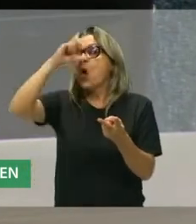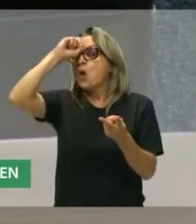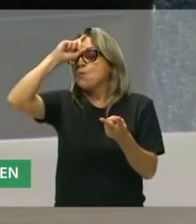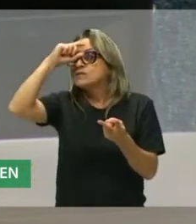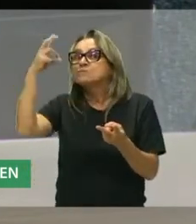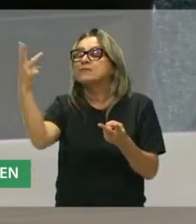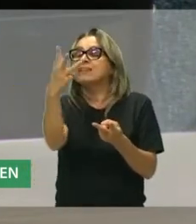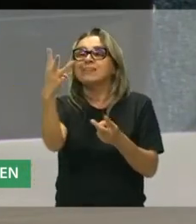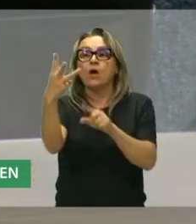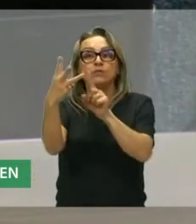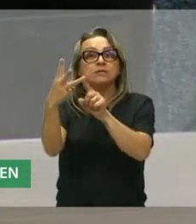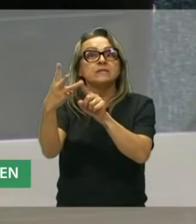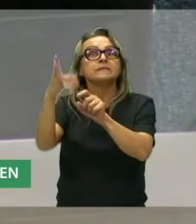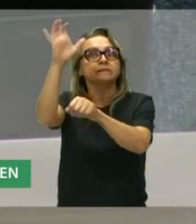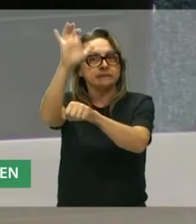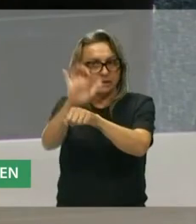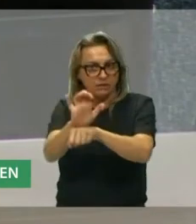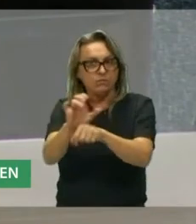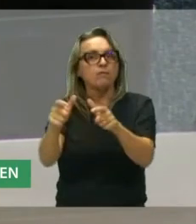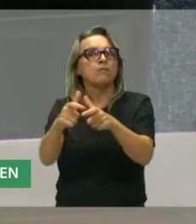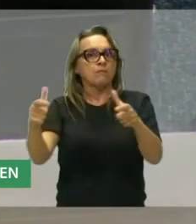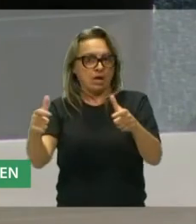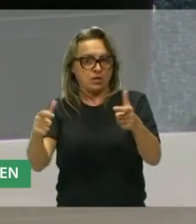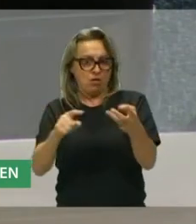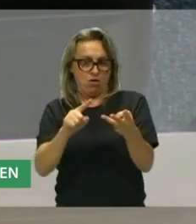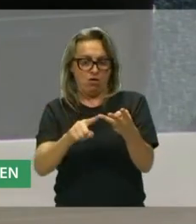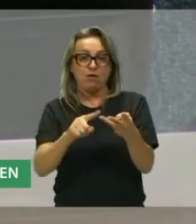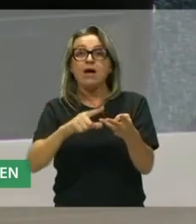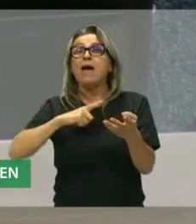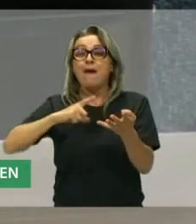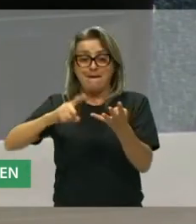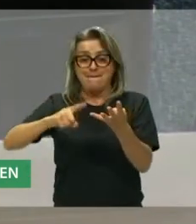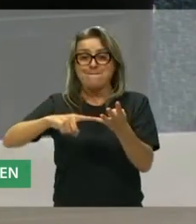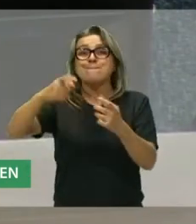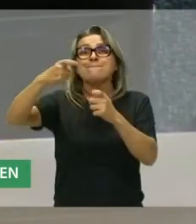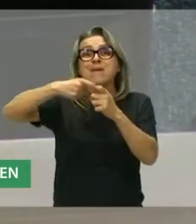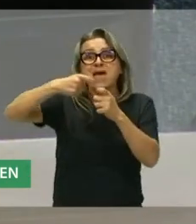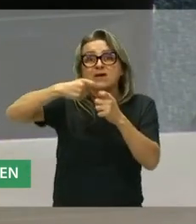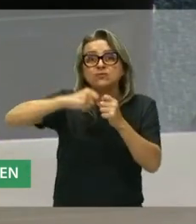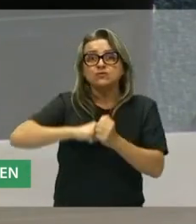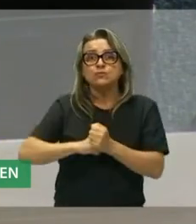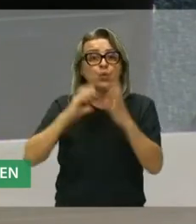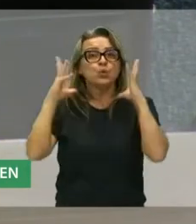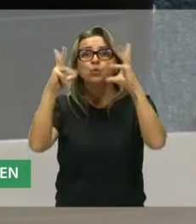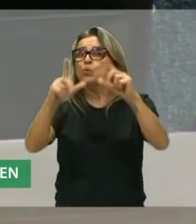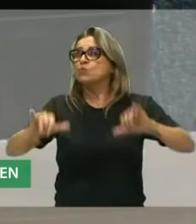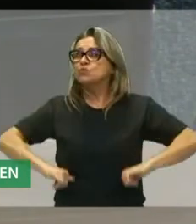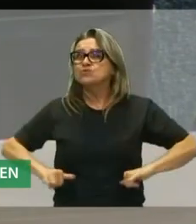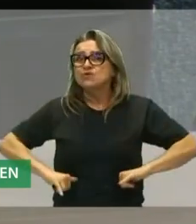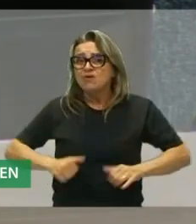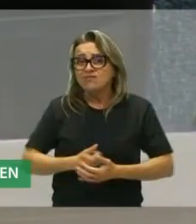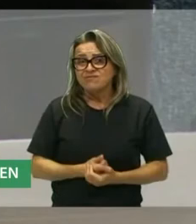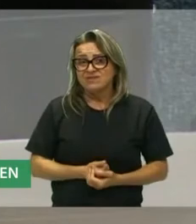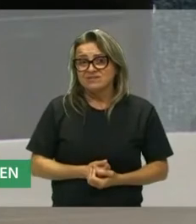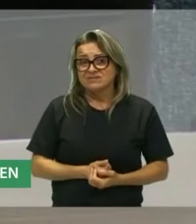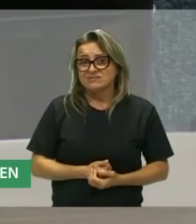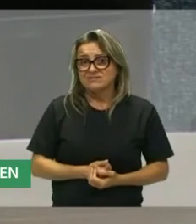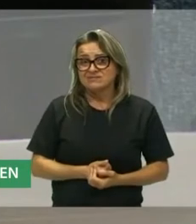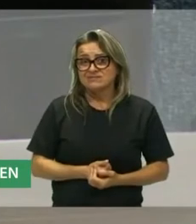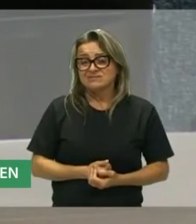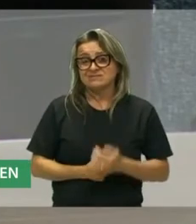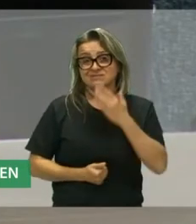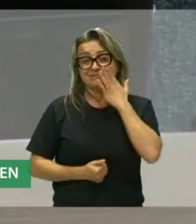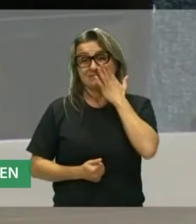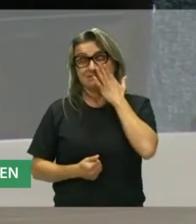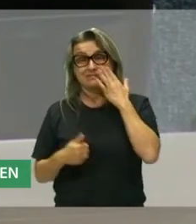terceiro do Estado, temos médicos que sofrem também. Então, a hora que